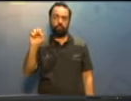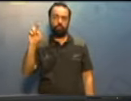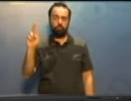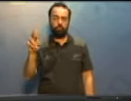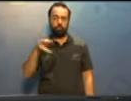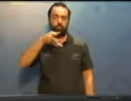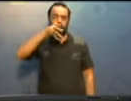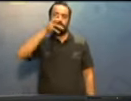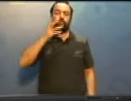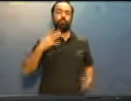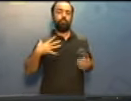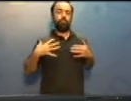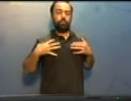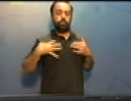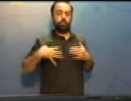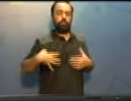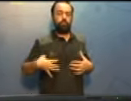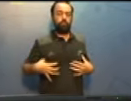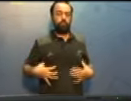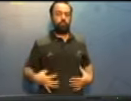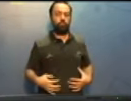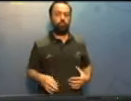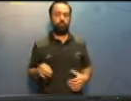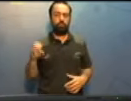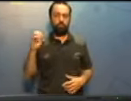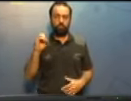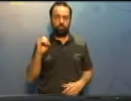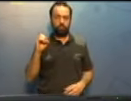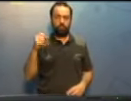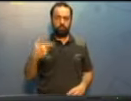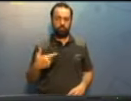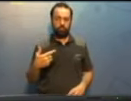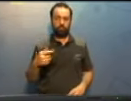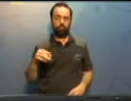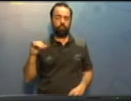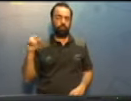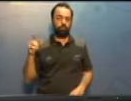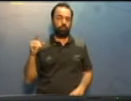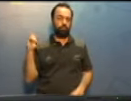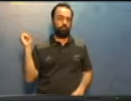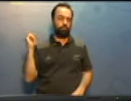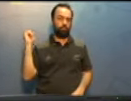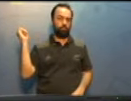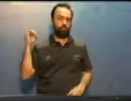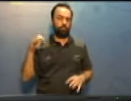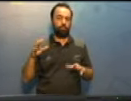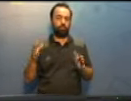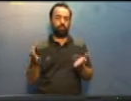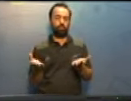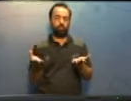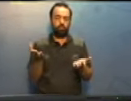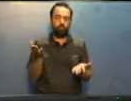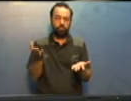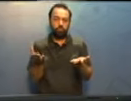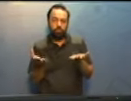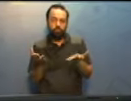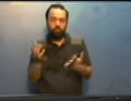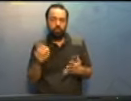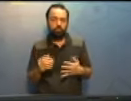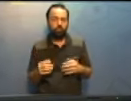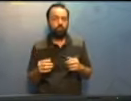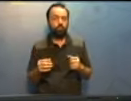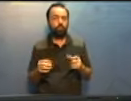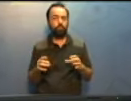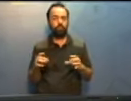pulmão. O movimento, o fluxo de oxigênio, é extremamente importante para o equilíbrio entre o oxigênio e o gás carbônico do nosso corpo. Essa